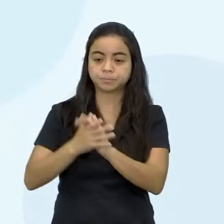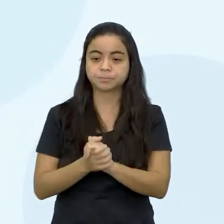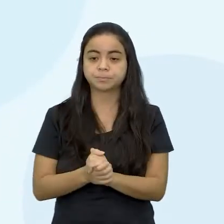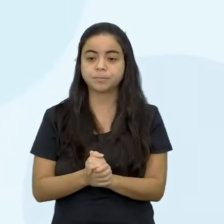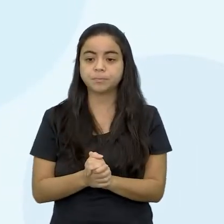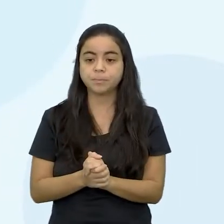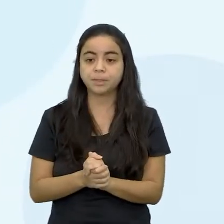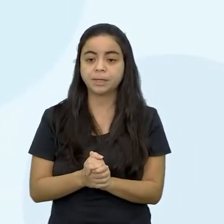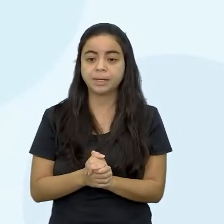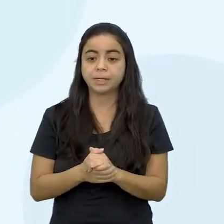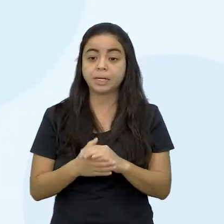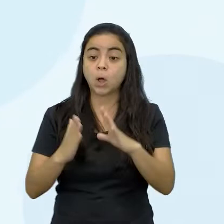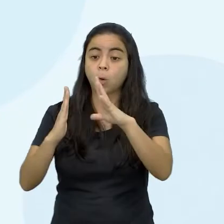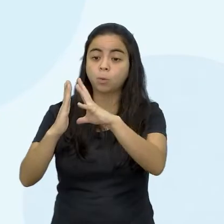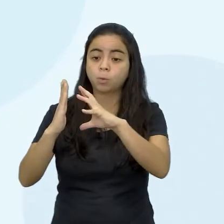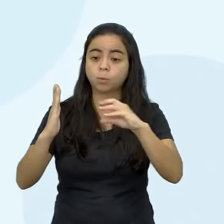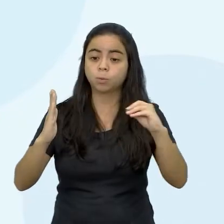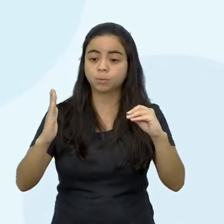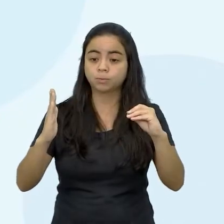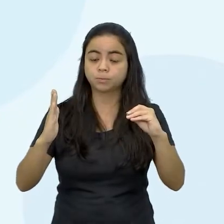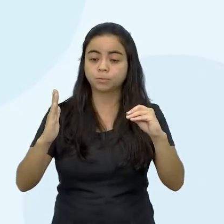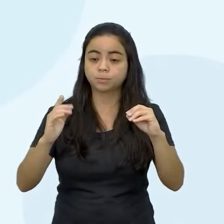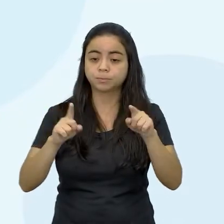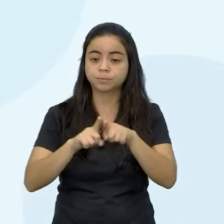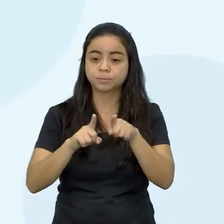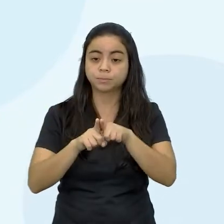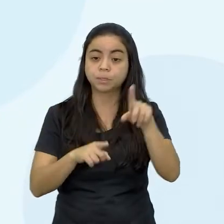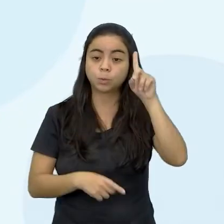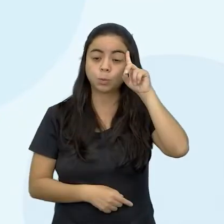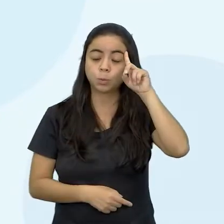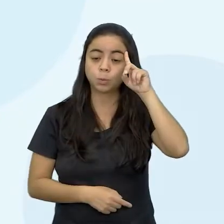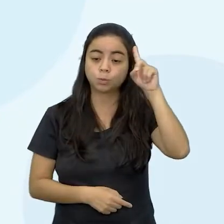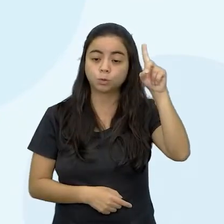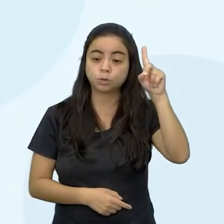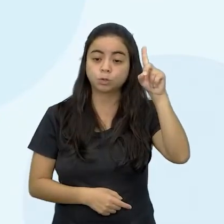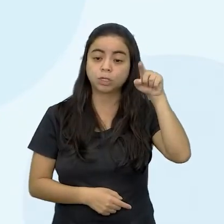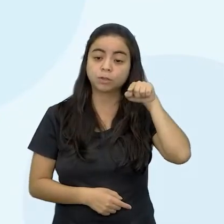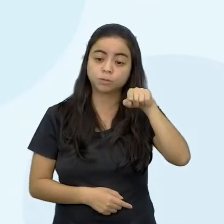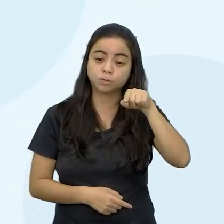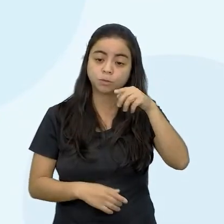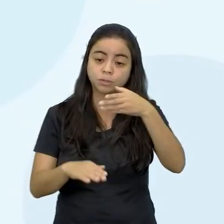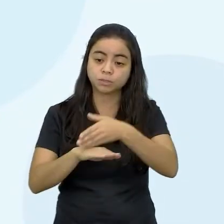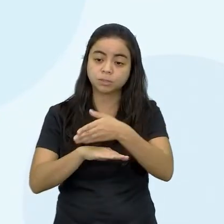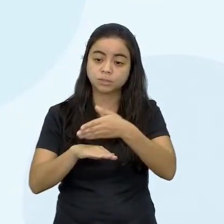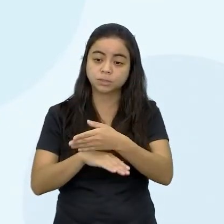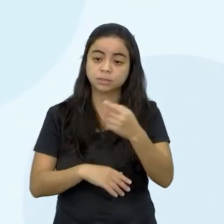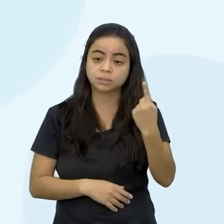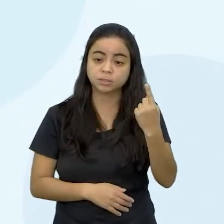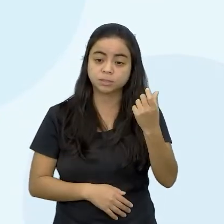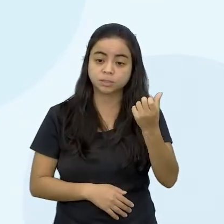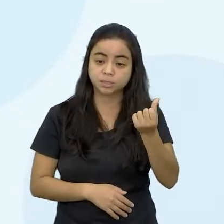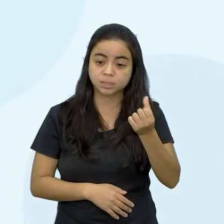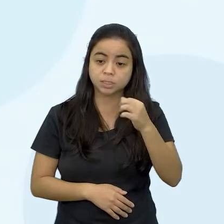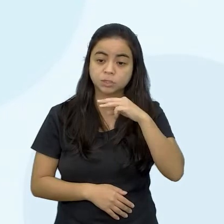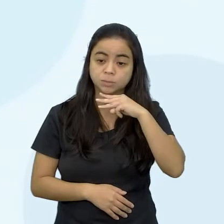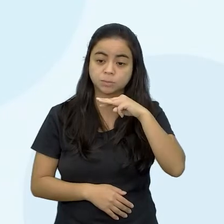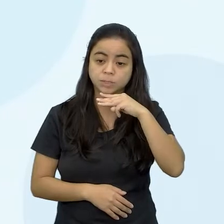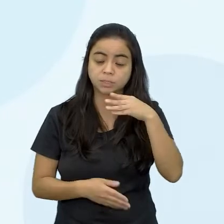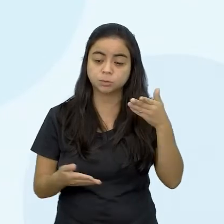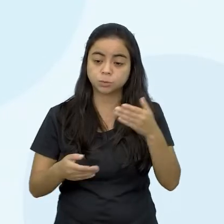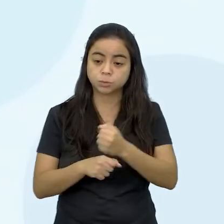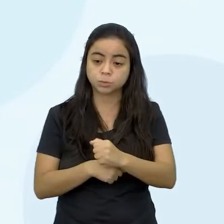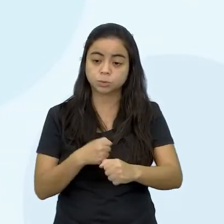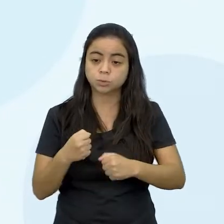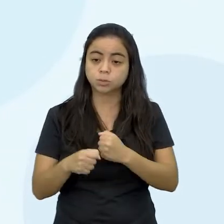fonte de onde eu tirei né e a data que você sei foi 16 de março deste